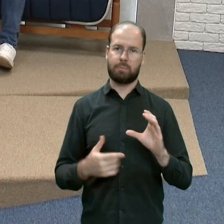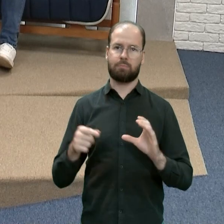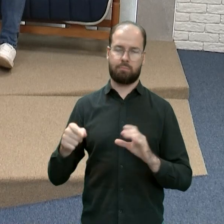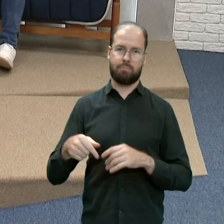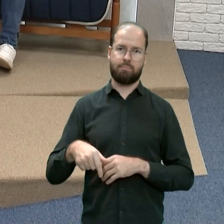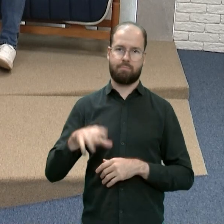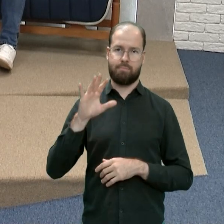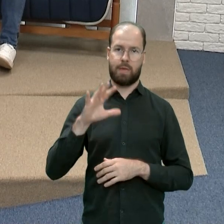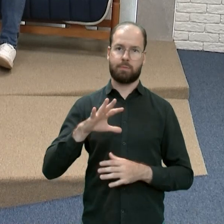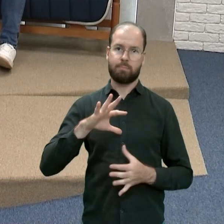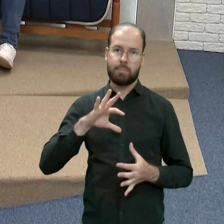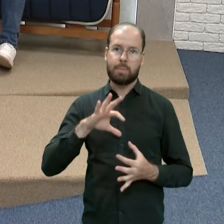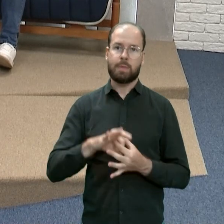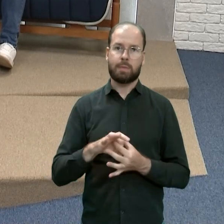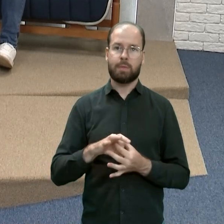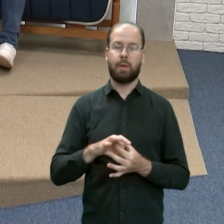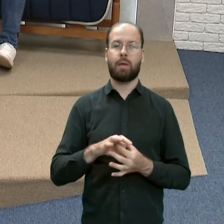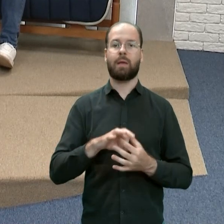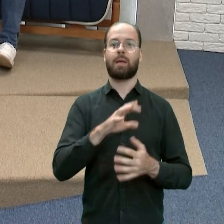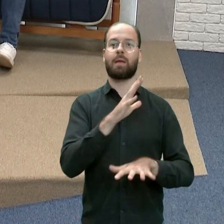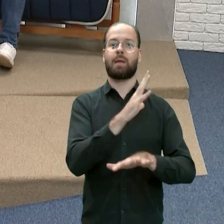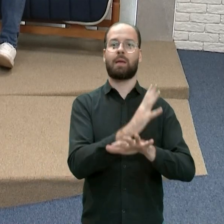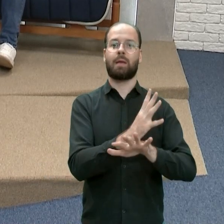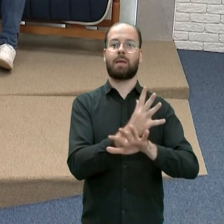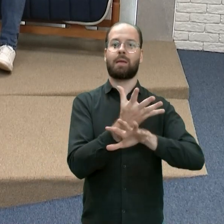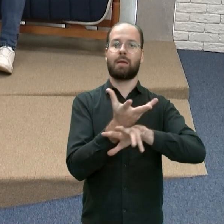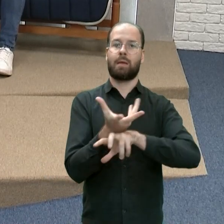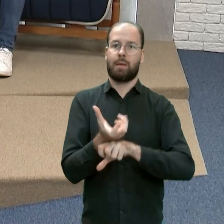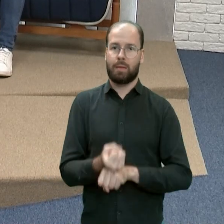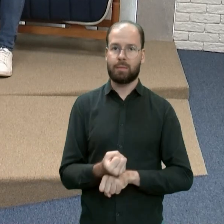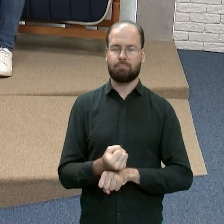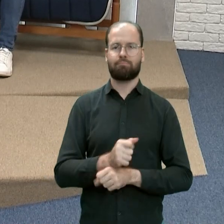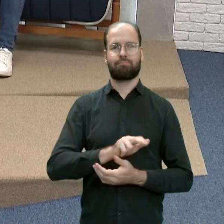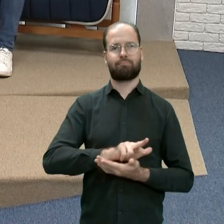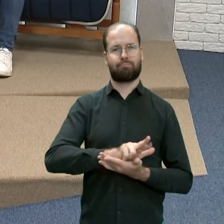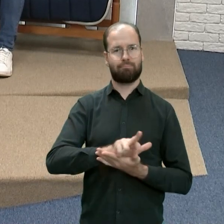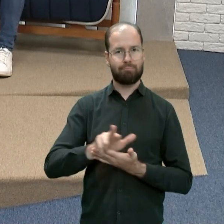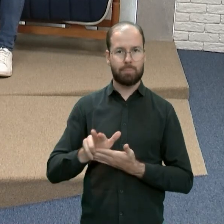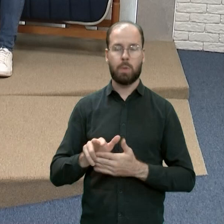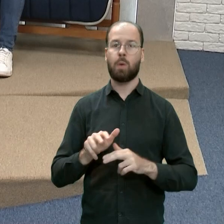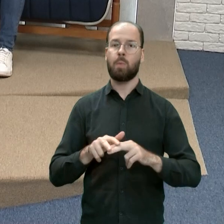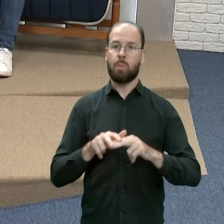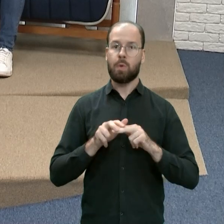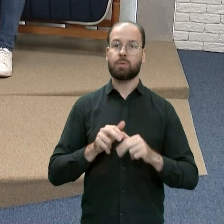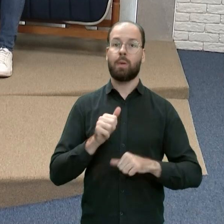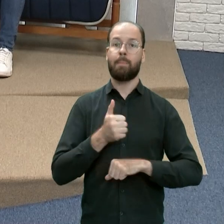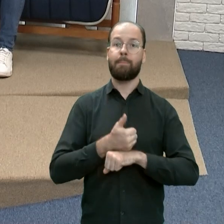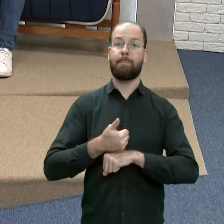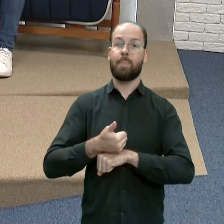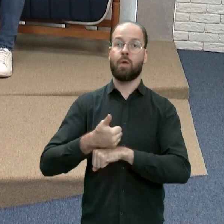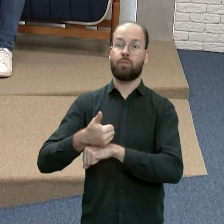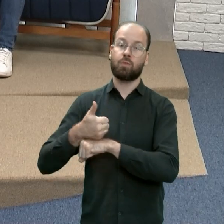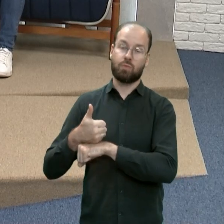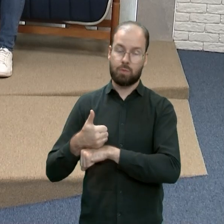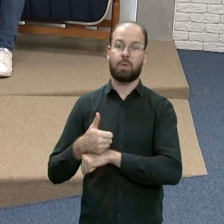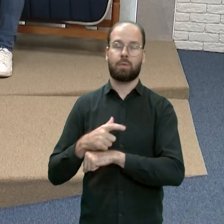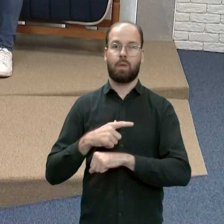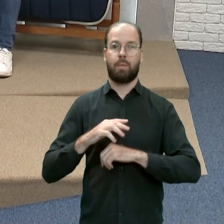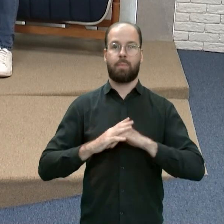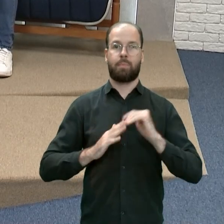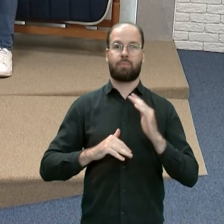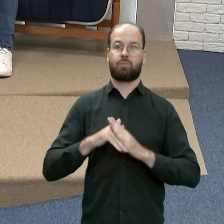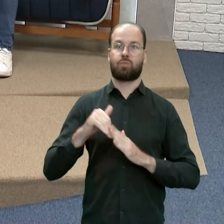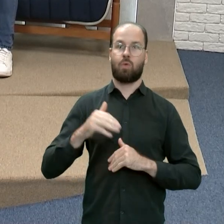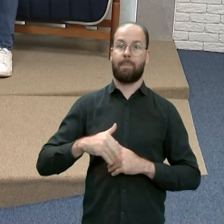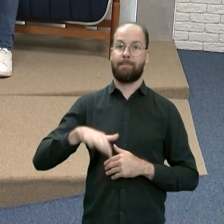inter e multidisciplinar, de modo que as profissões, eu acho que elas vão ter uma profissão com uma cara